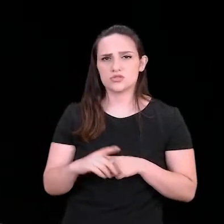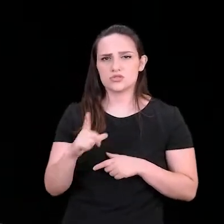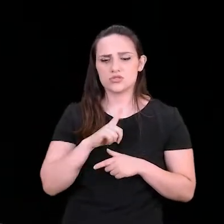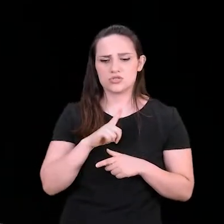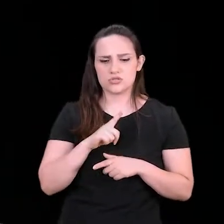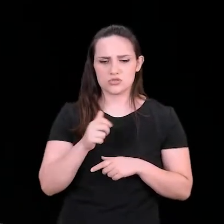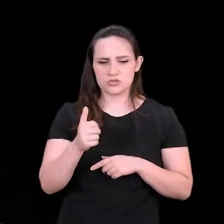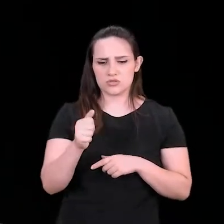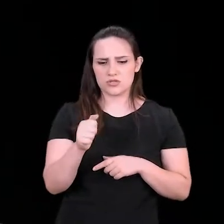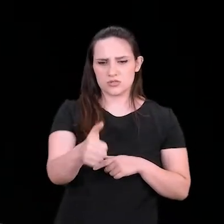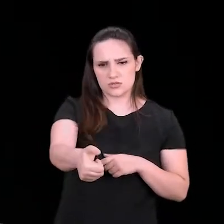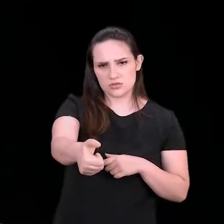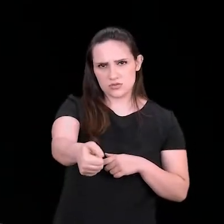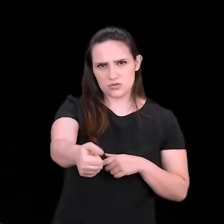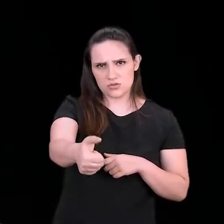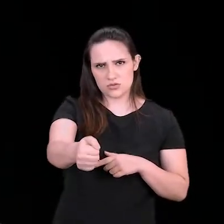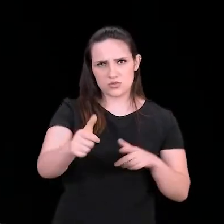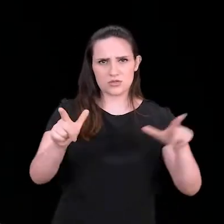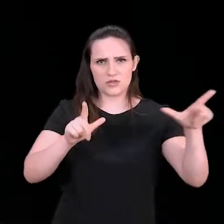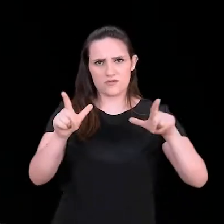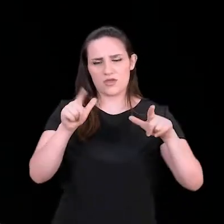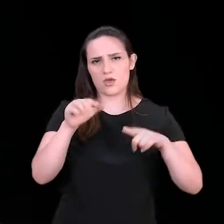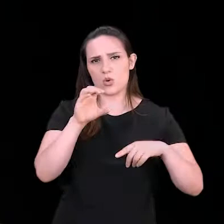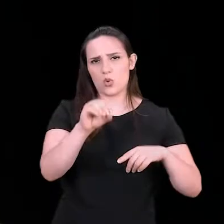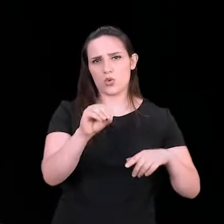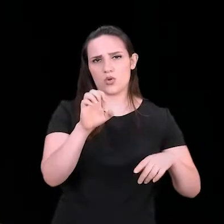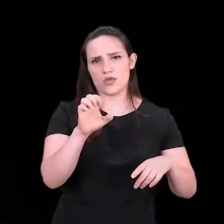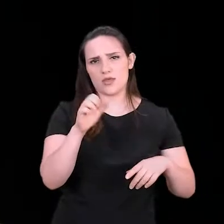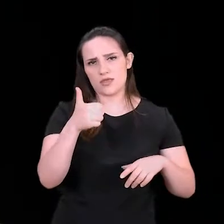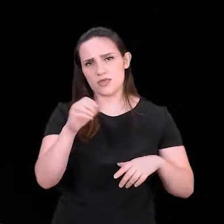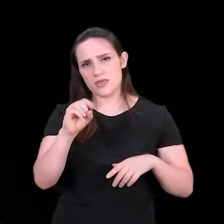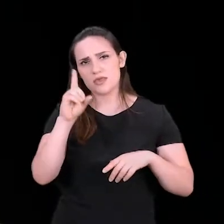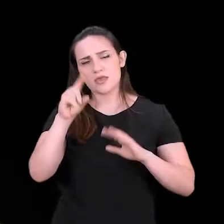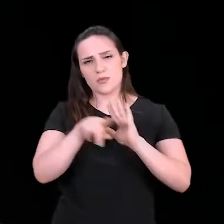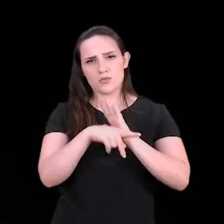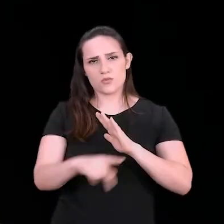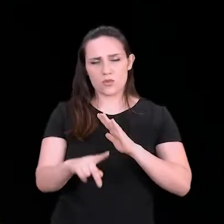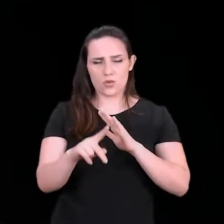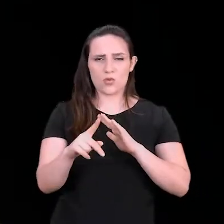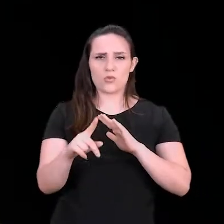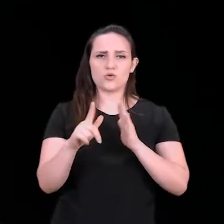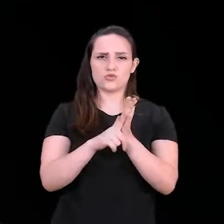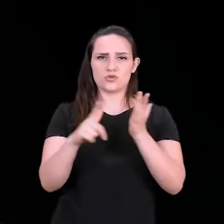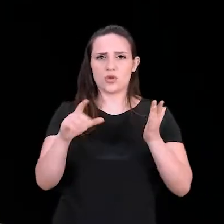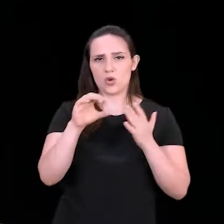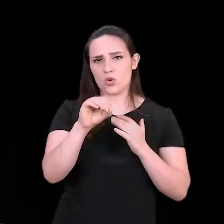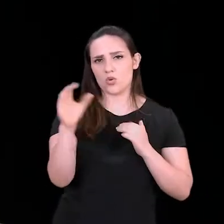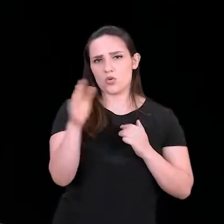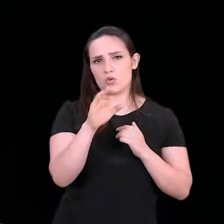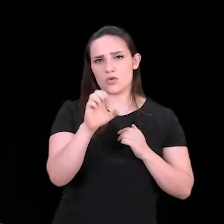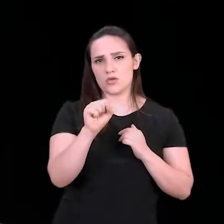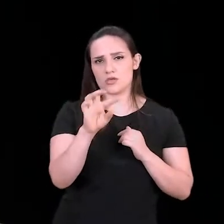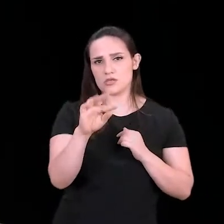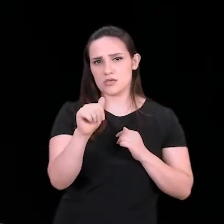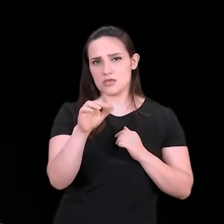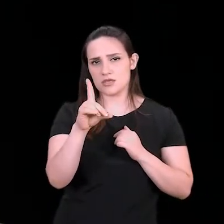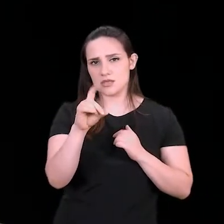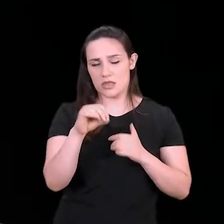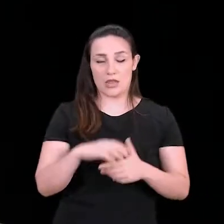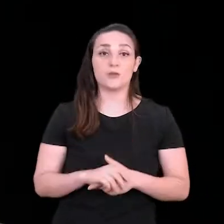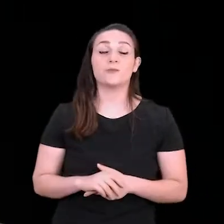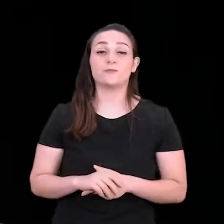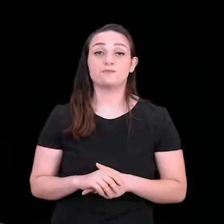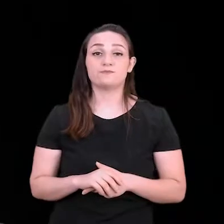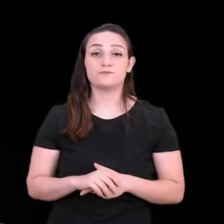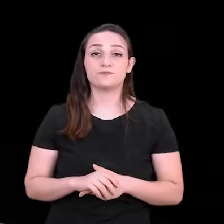canal OE10, né, que é o canal de internet, é o portal do jornal O Estado. E aí, no